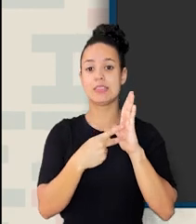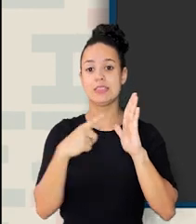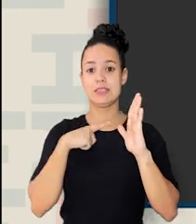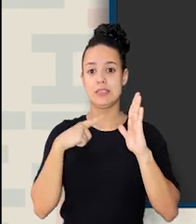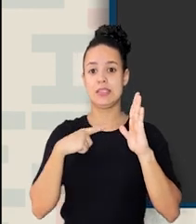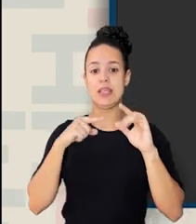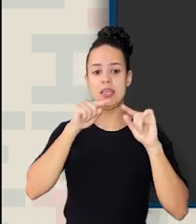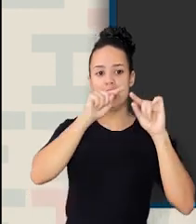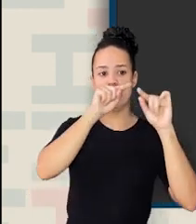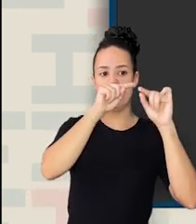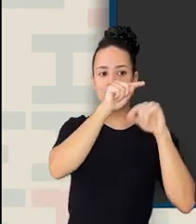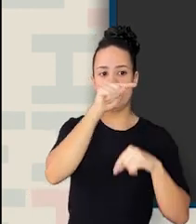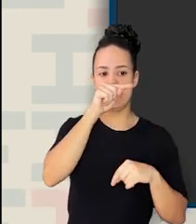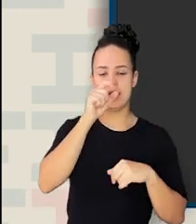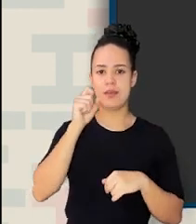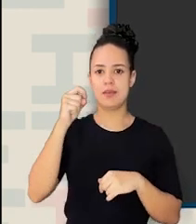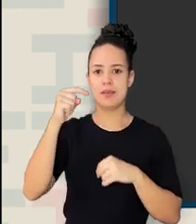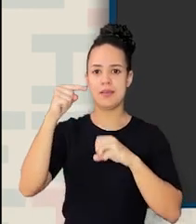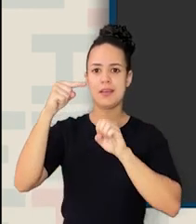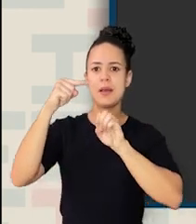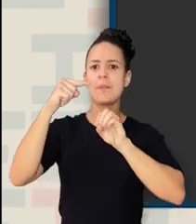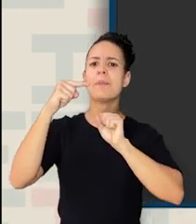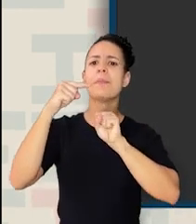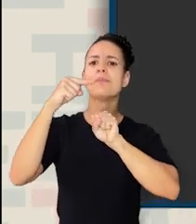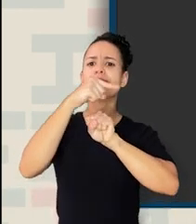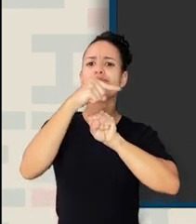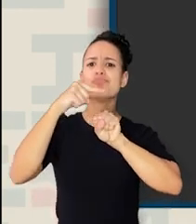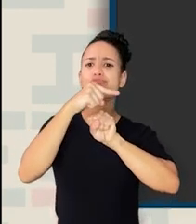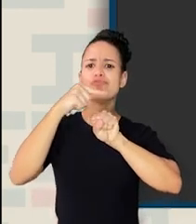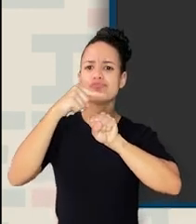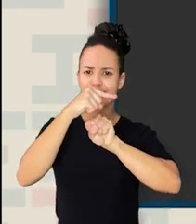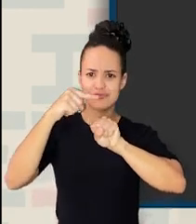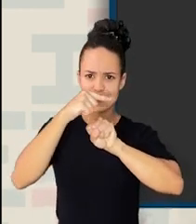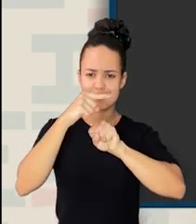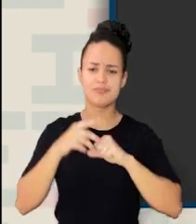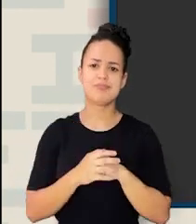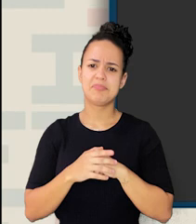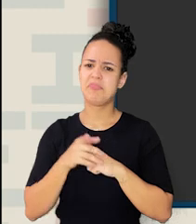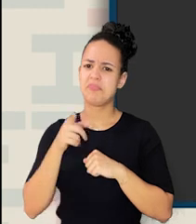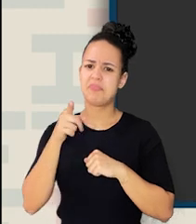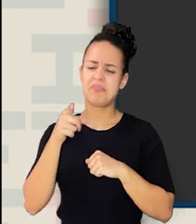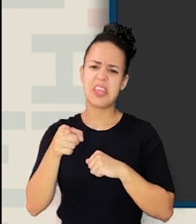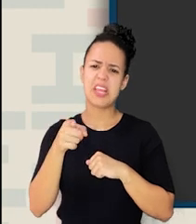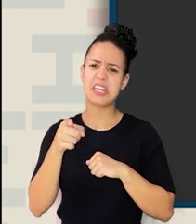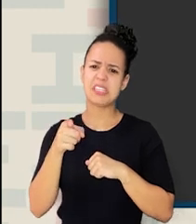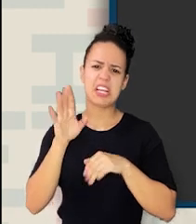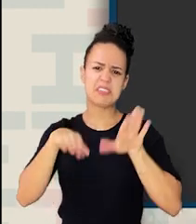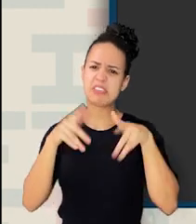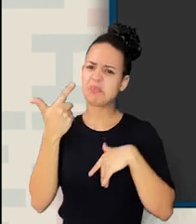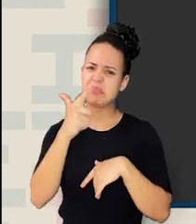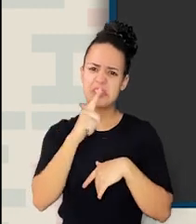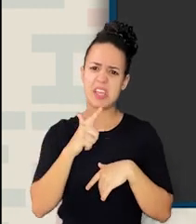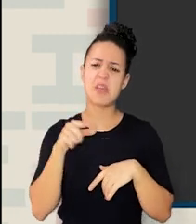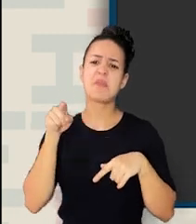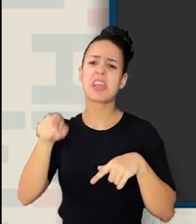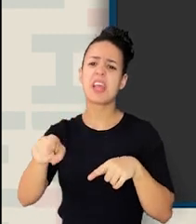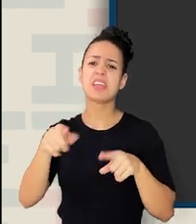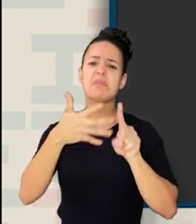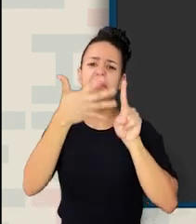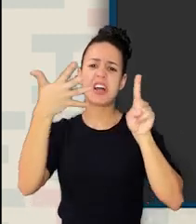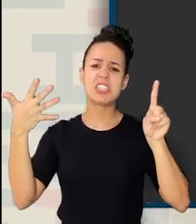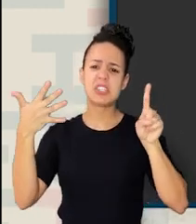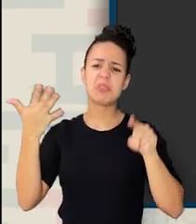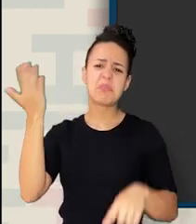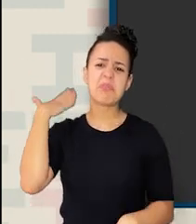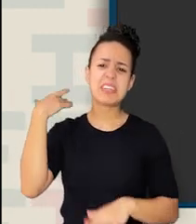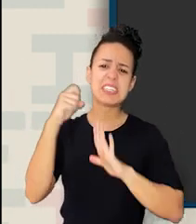tracinho em cima, às vezes nem aparece, gente, esse tracinho aparece muito em partituras mais do começo